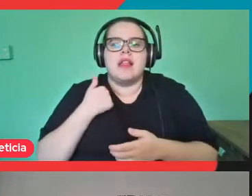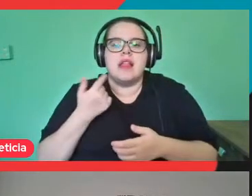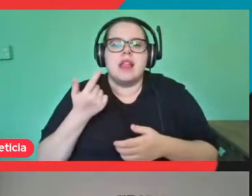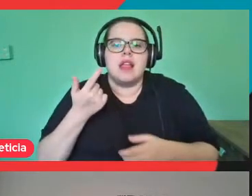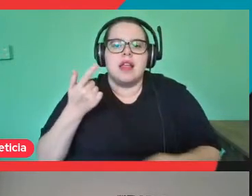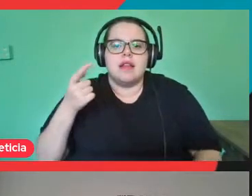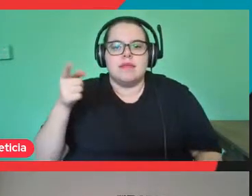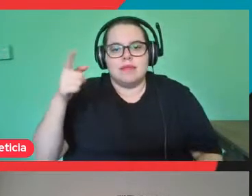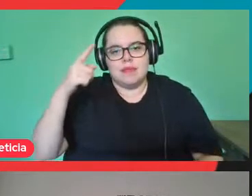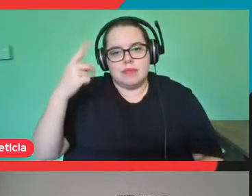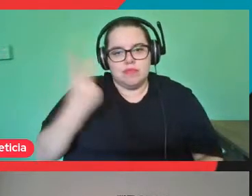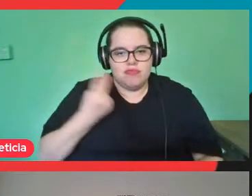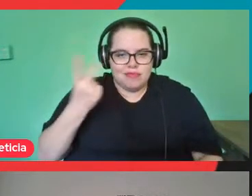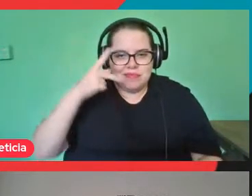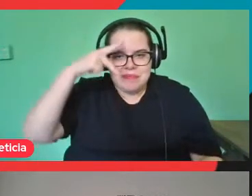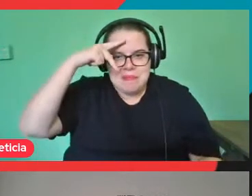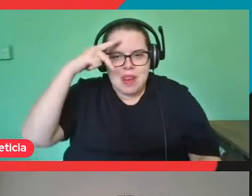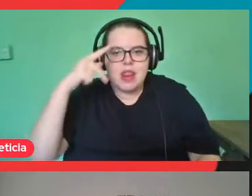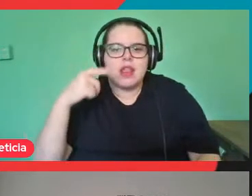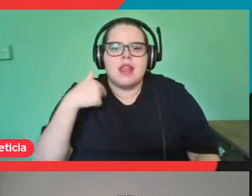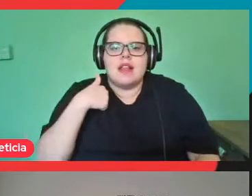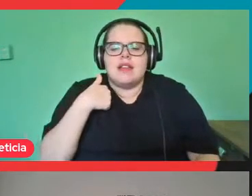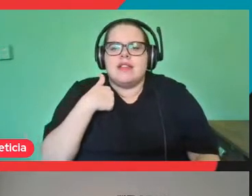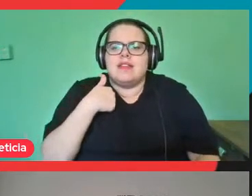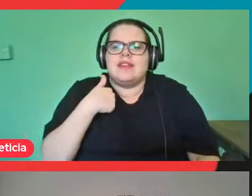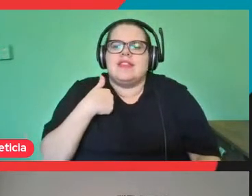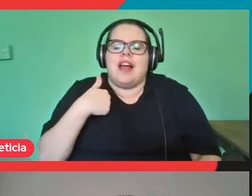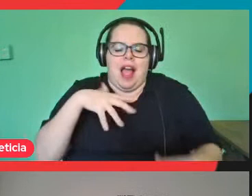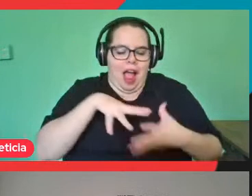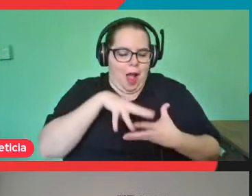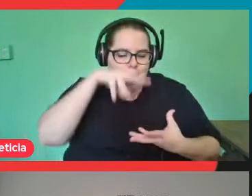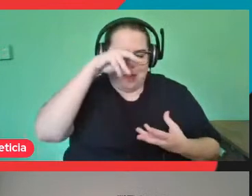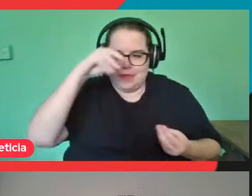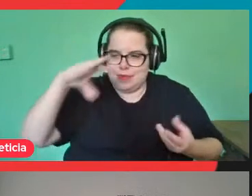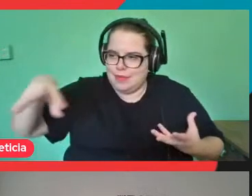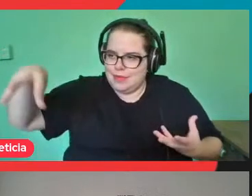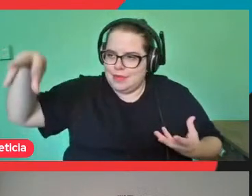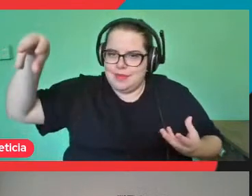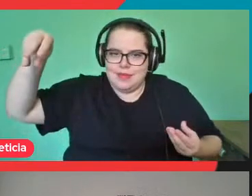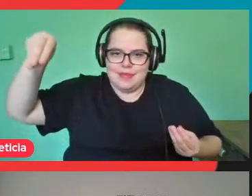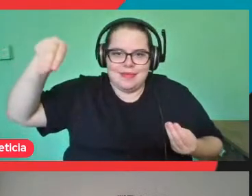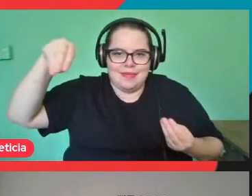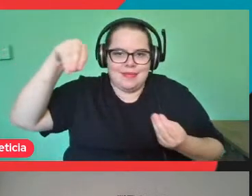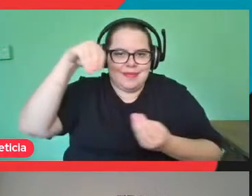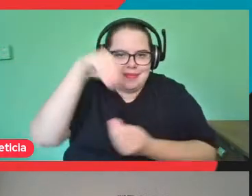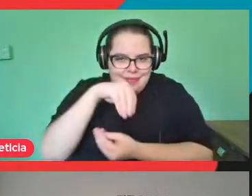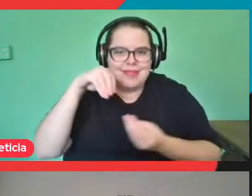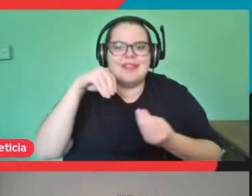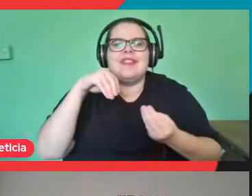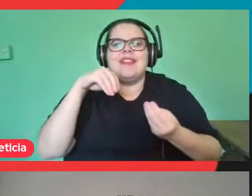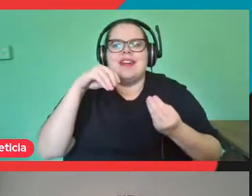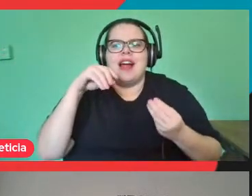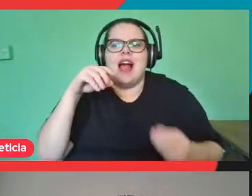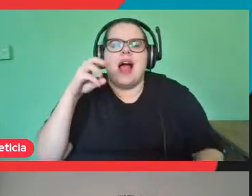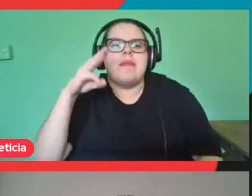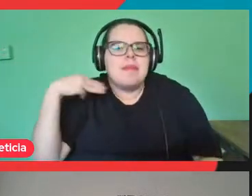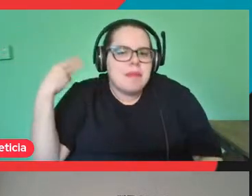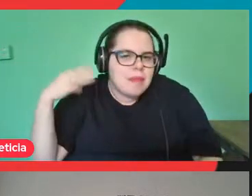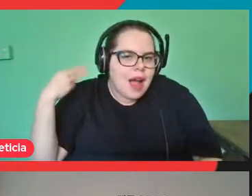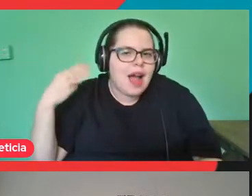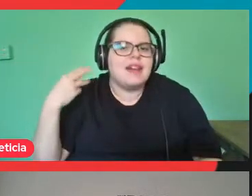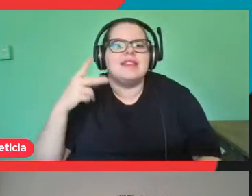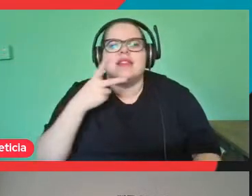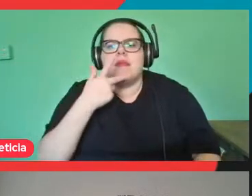gente, eu até brinco que foi um encontro de almas, né? Acho que vocês escutaram durante o dia de hoje a Marcinha comentando